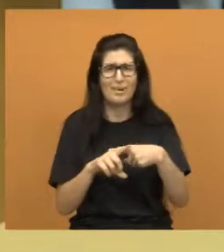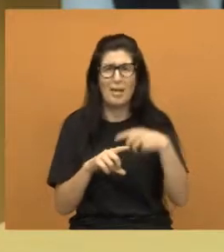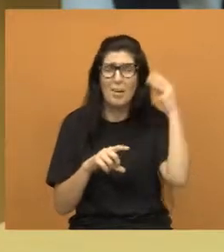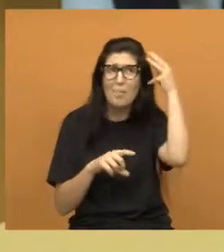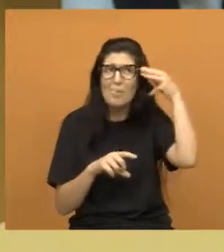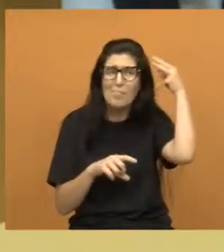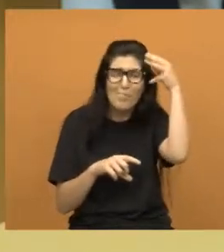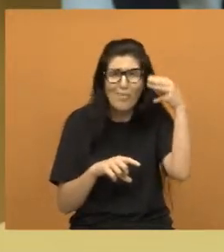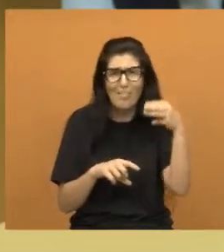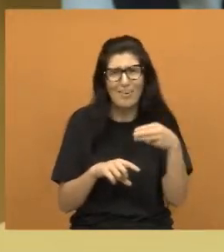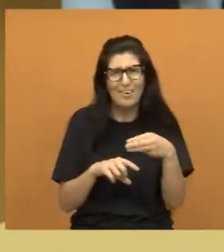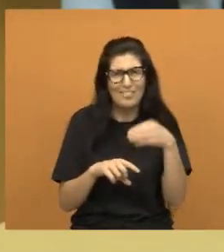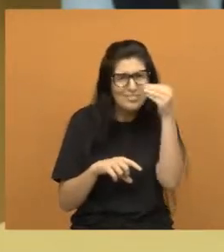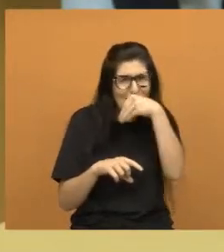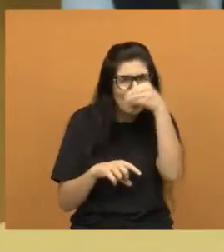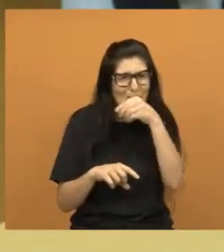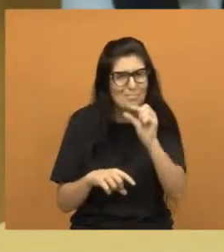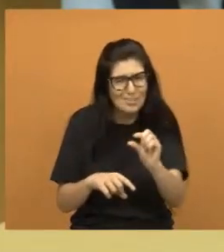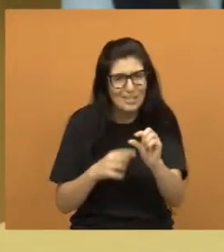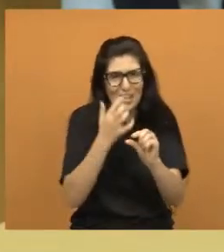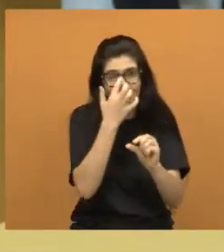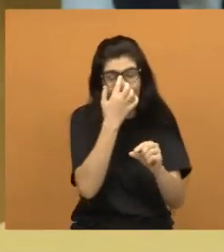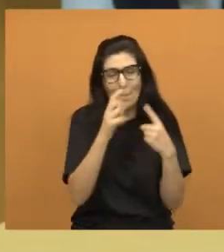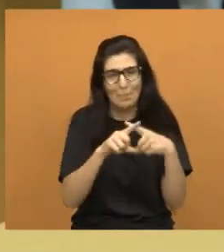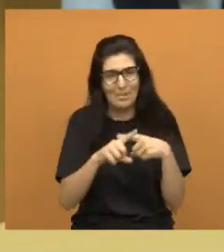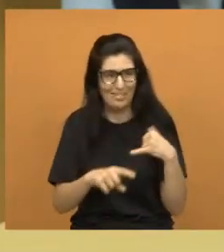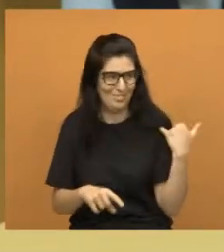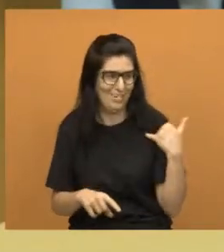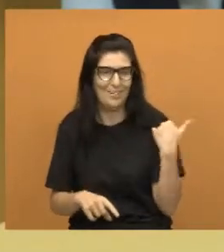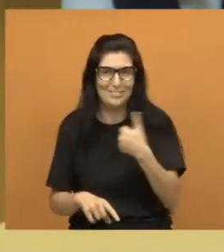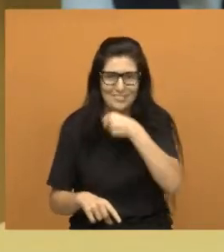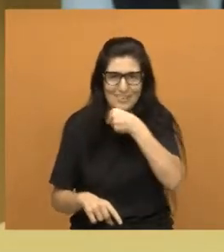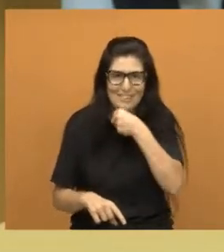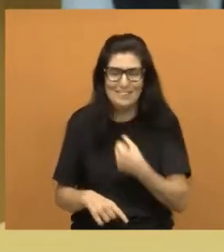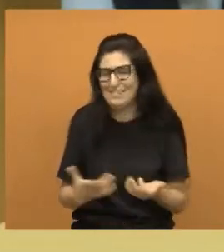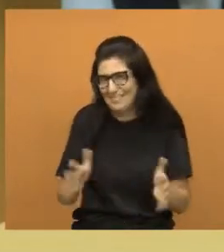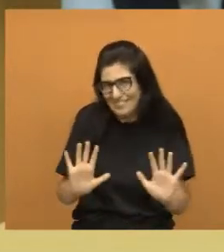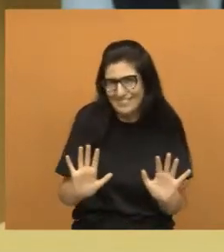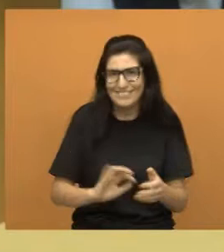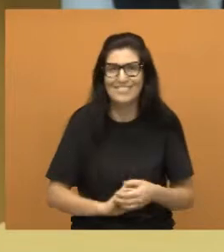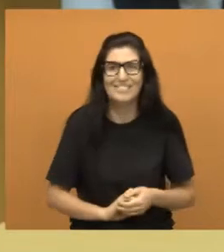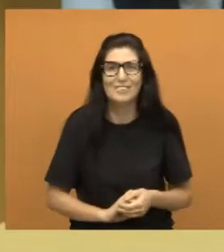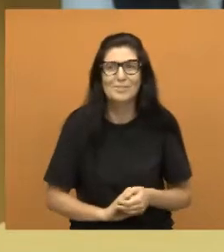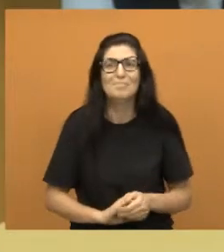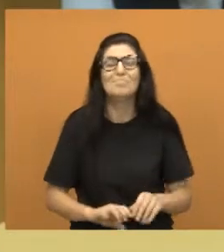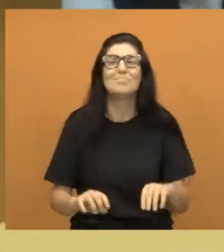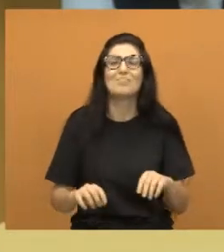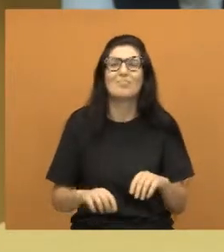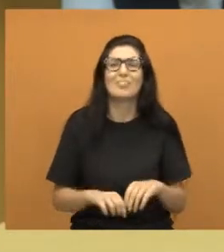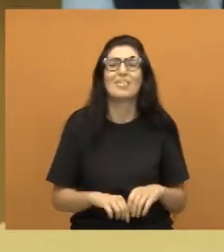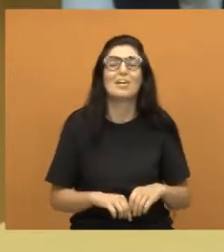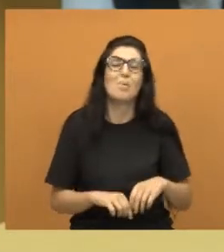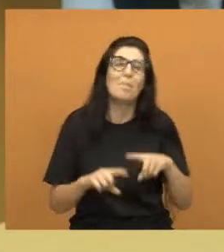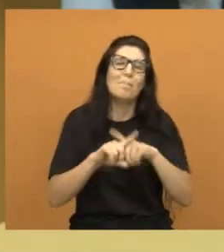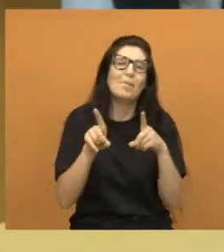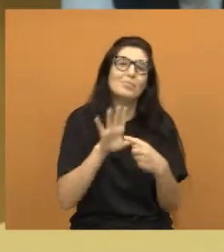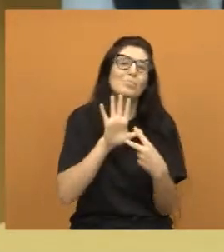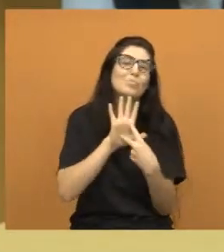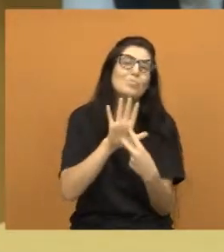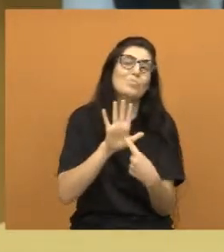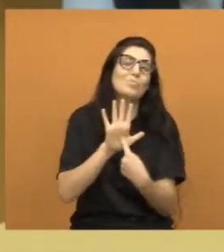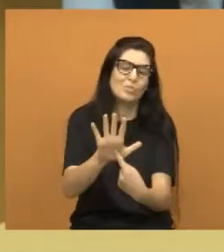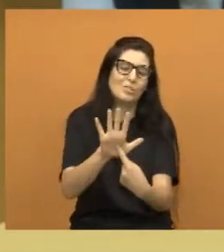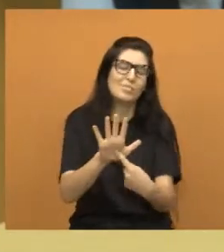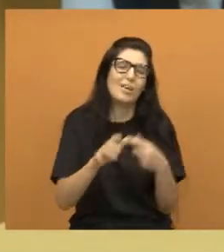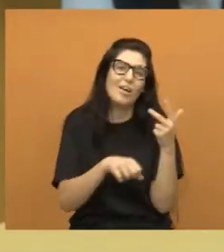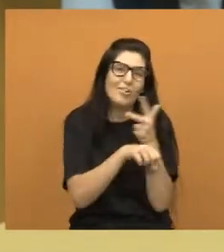se Deus quiser. Vou ficar de idade, mas isso aqui não vai acabar. E vou lembrar vocês que vai ter gente que vai beneficiar